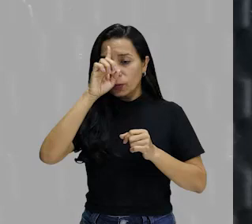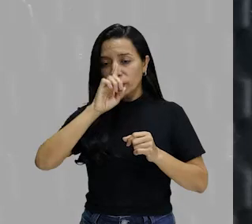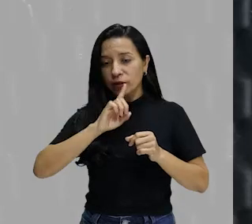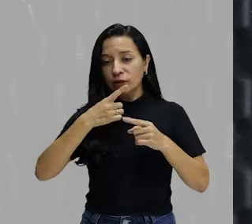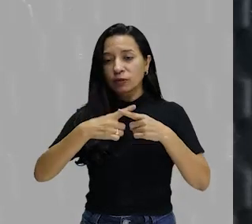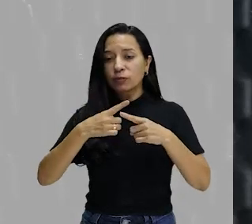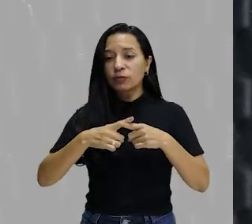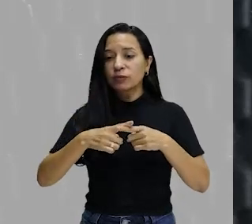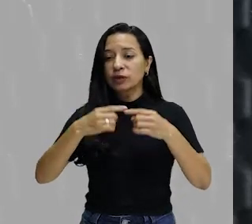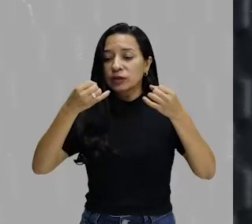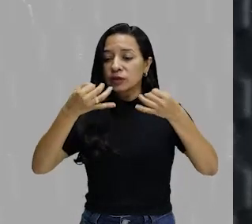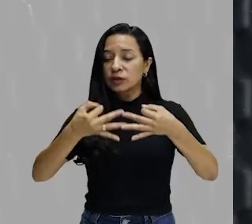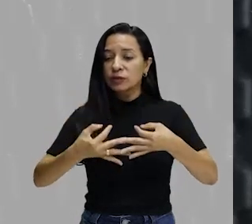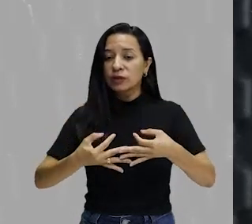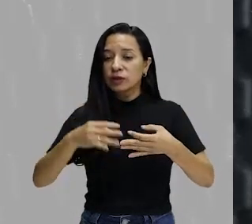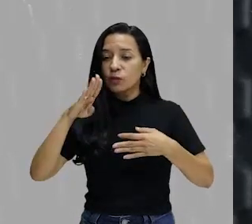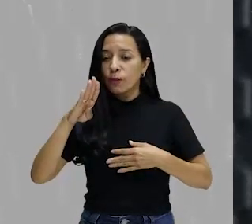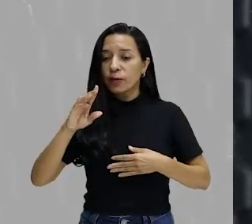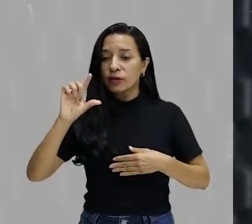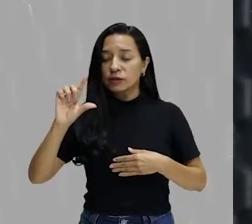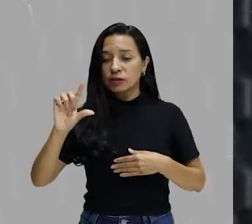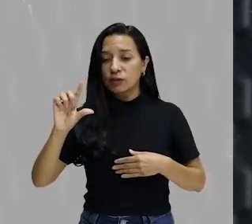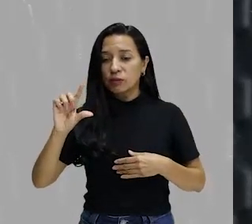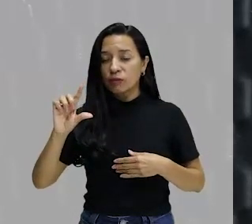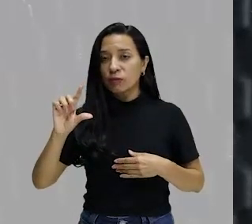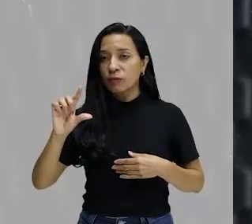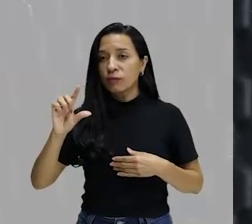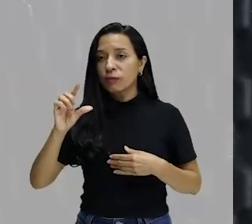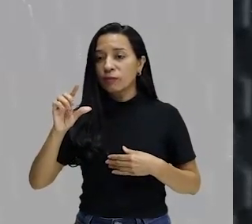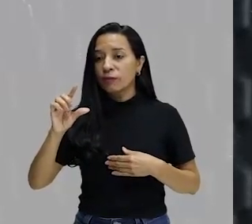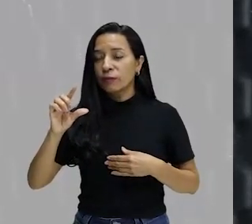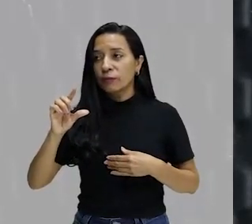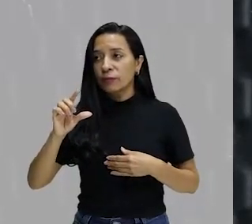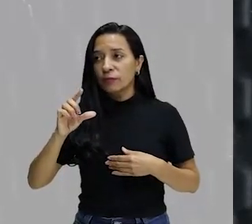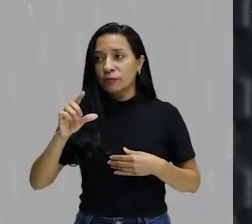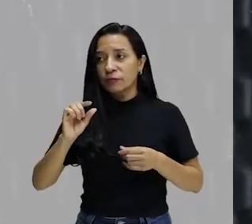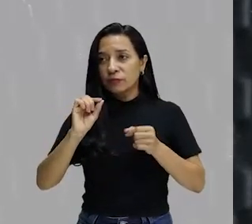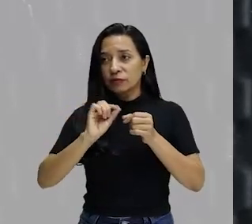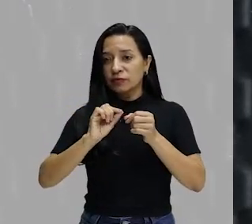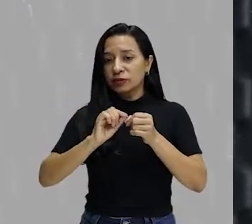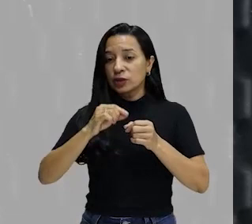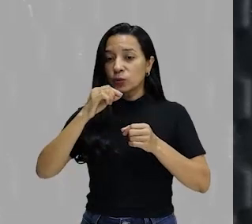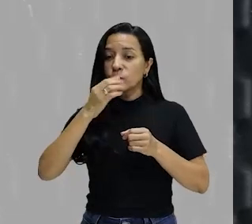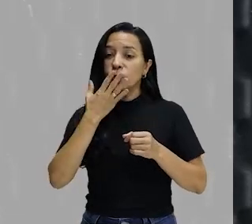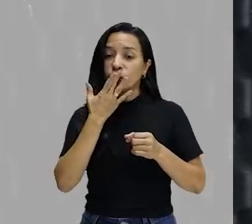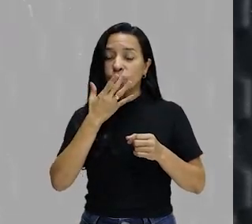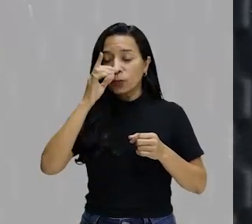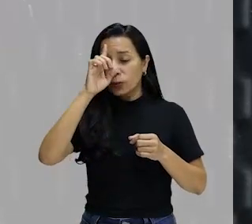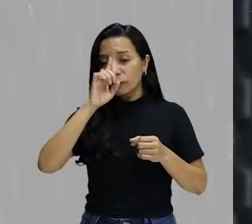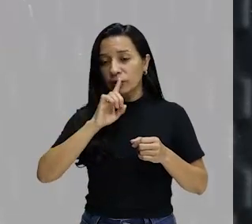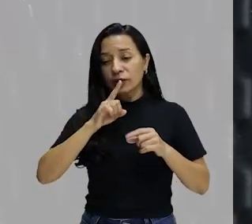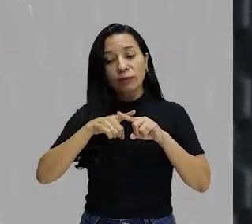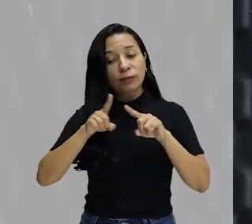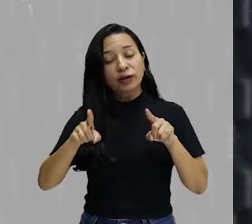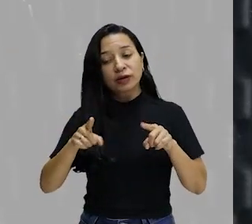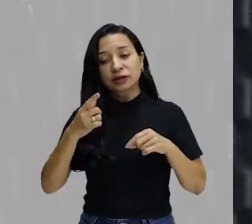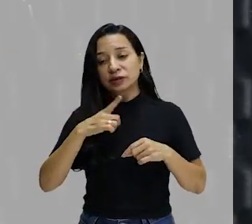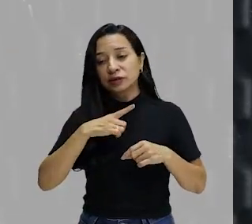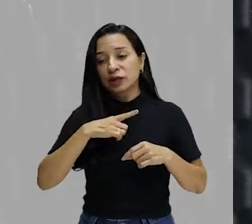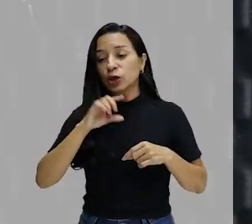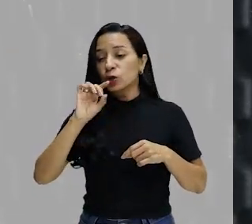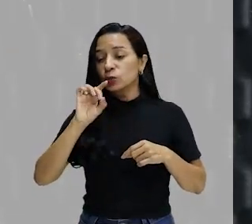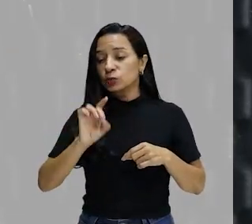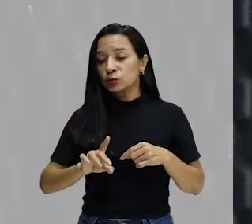ó, que o Bzão, se tivesse o Bzão presente, ele produziria um pigmento amarelo. Mas como eu só tenho o